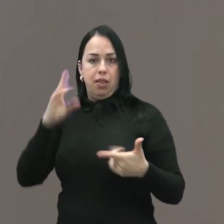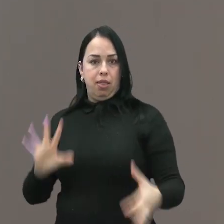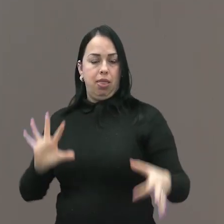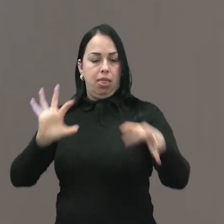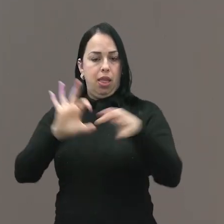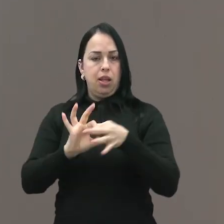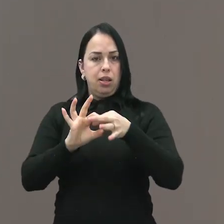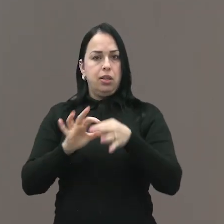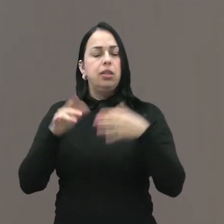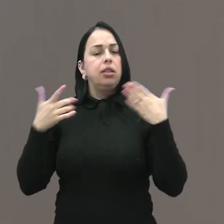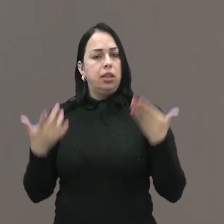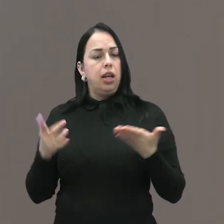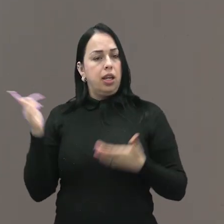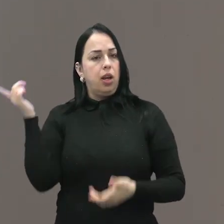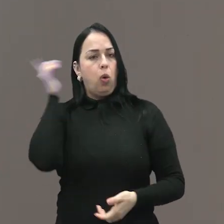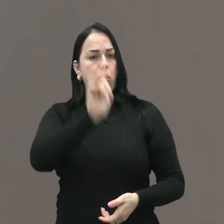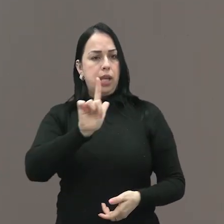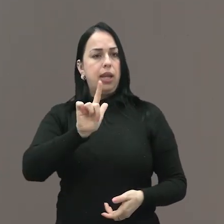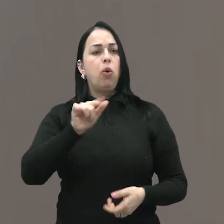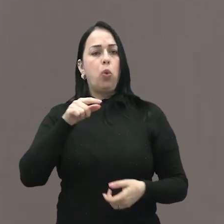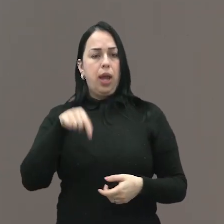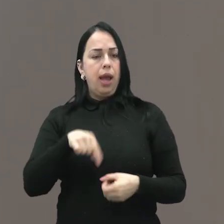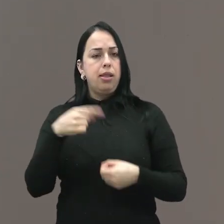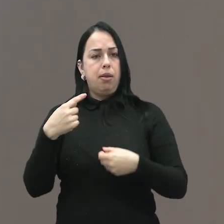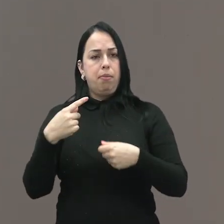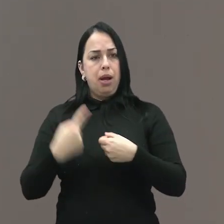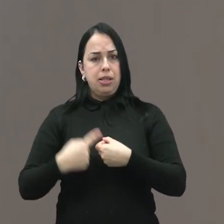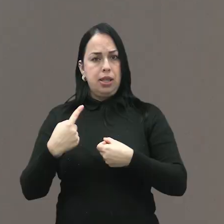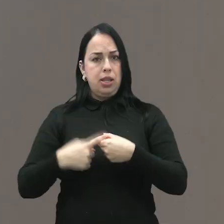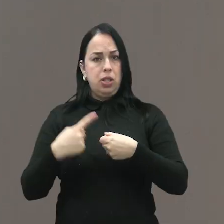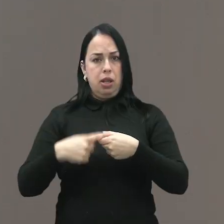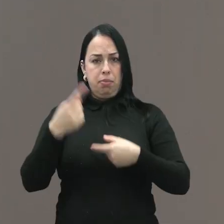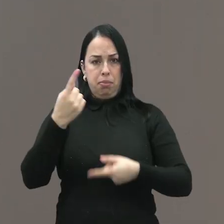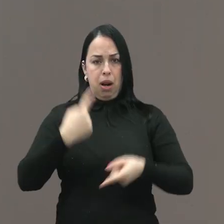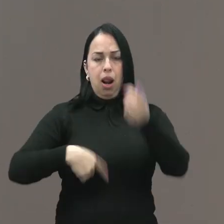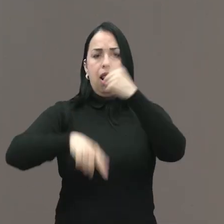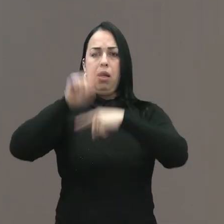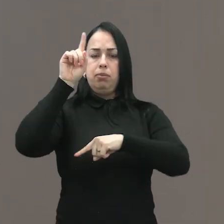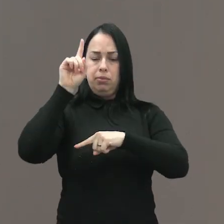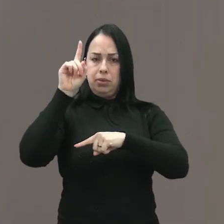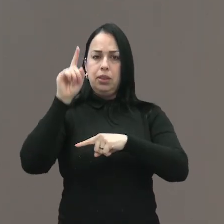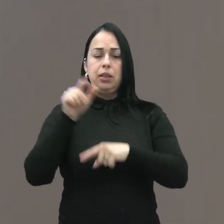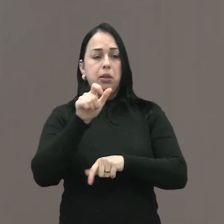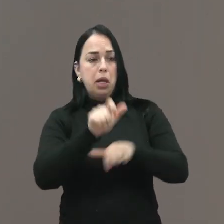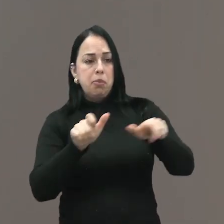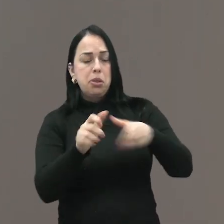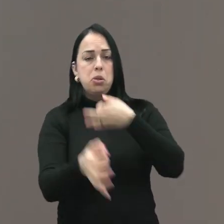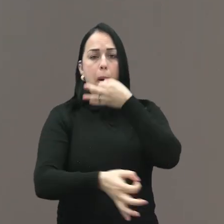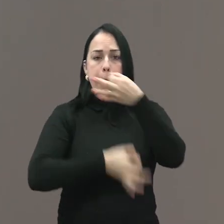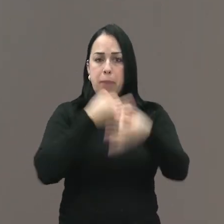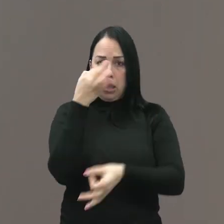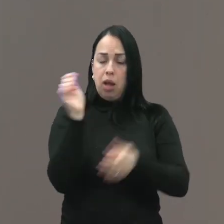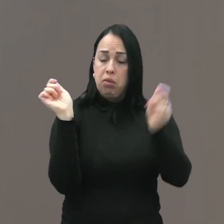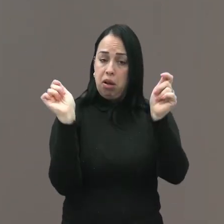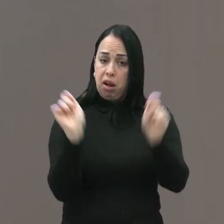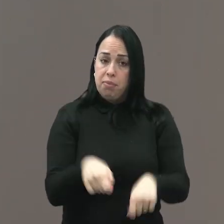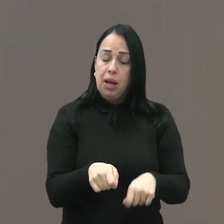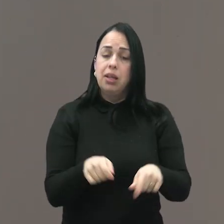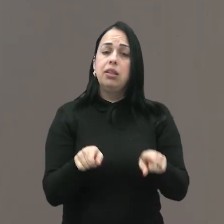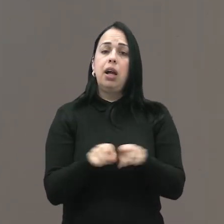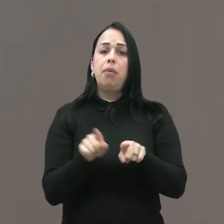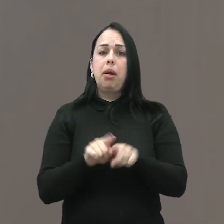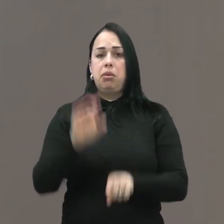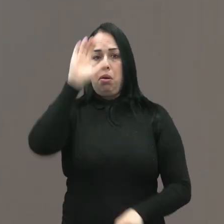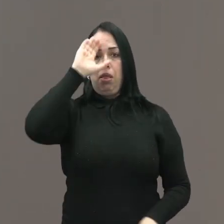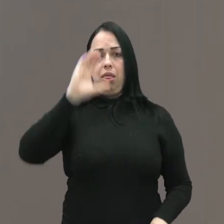do parlamentar abrindo esse espaço, que a gente pode ter cada vez mais uma cidadania plena, com as pessoas